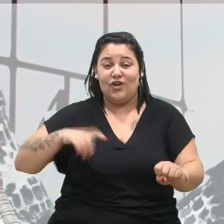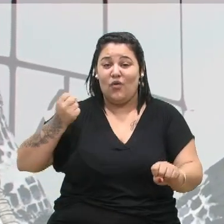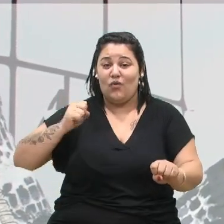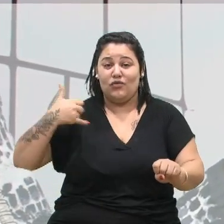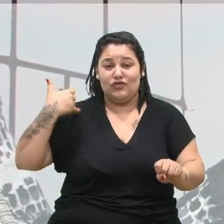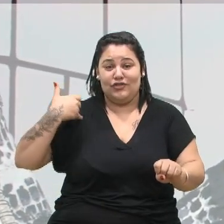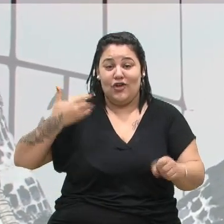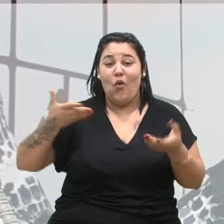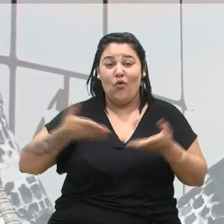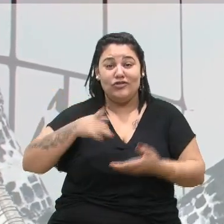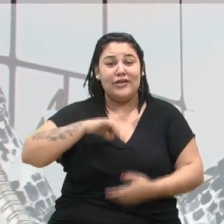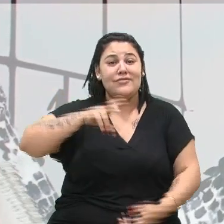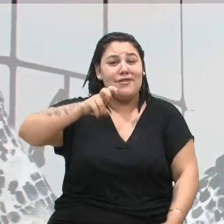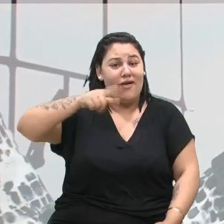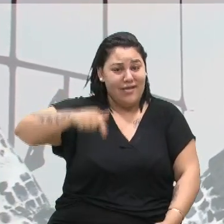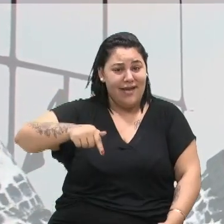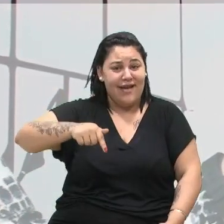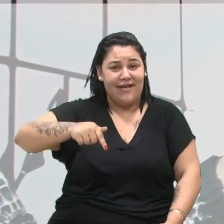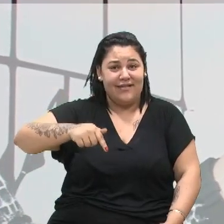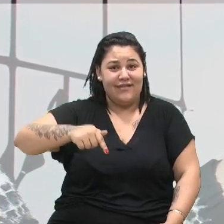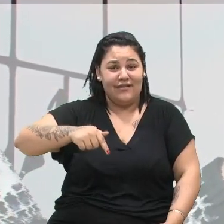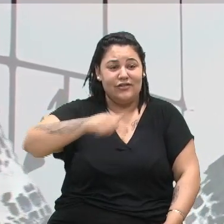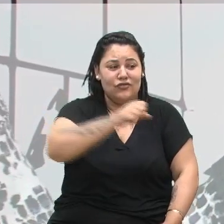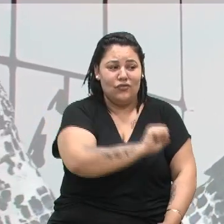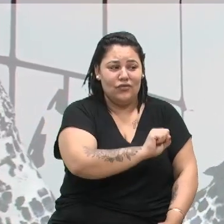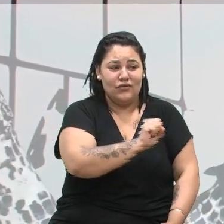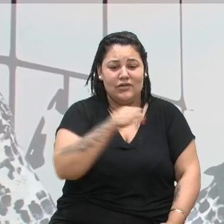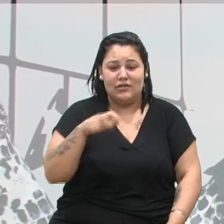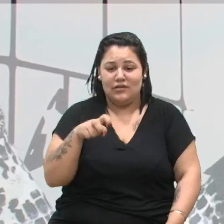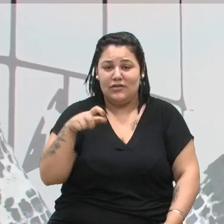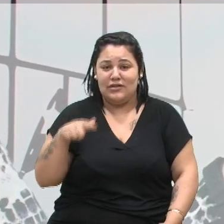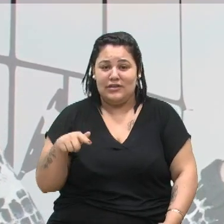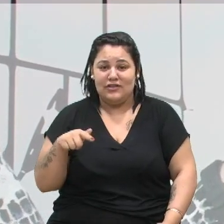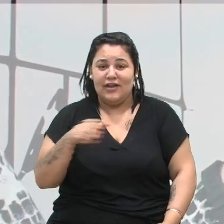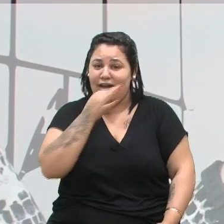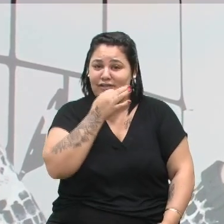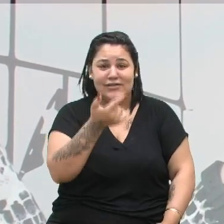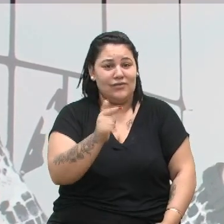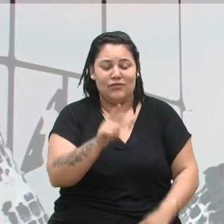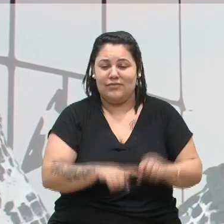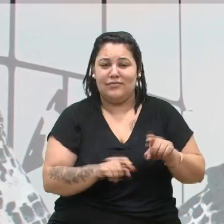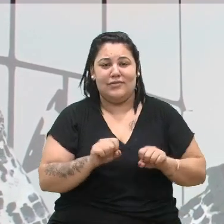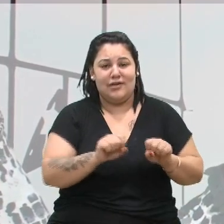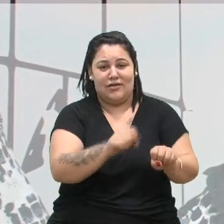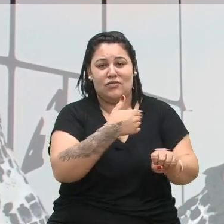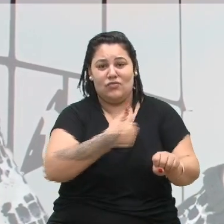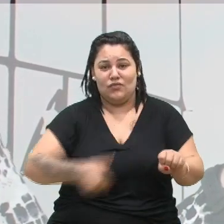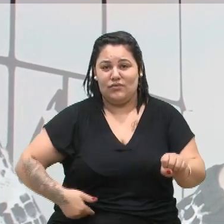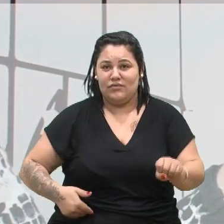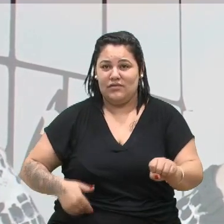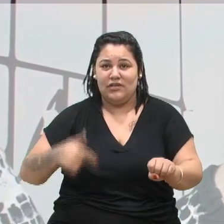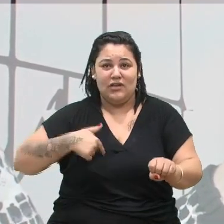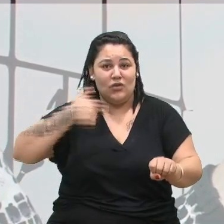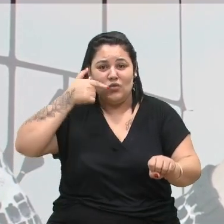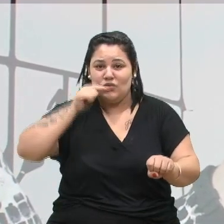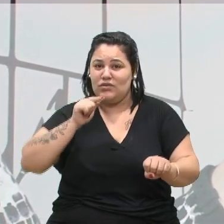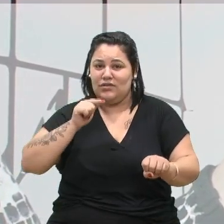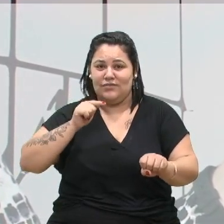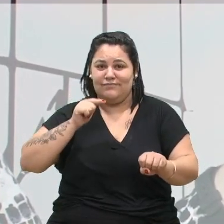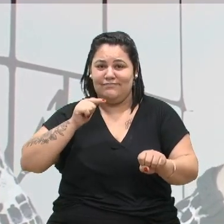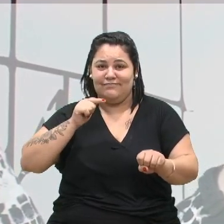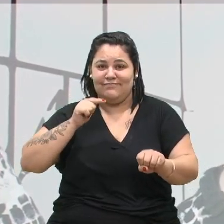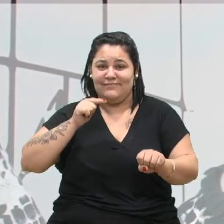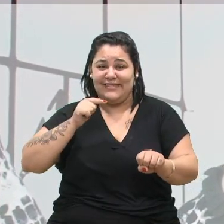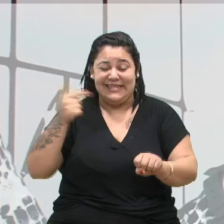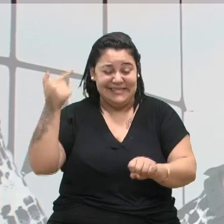tenho 57 e de 8 a 57 Caxias do Sul não tem mercado público. E eu não consigo conceber isso, não entra na minha